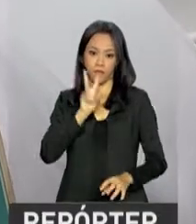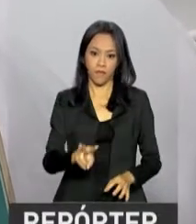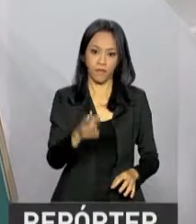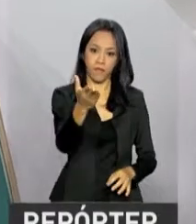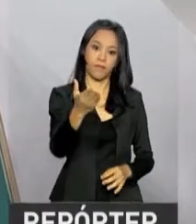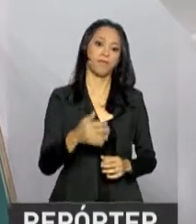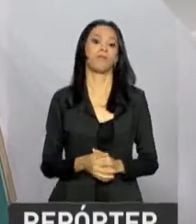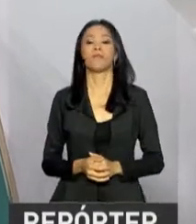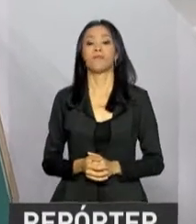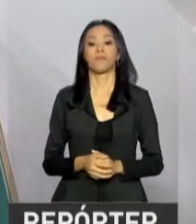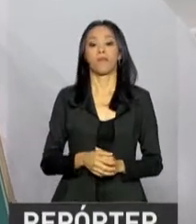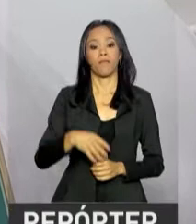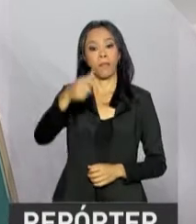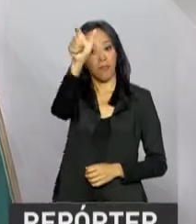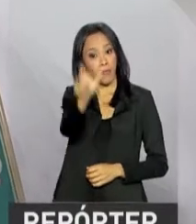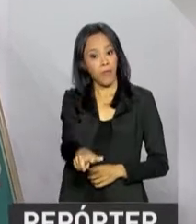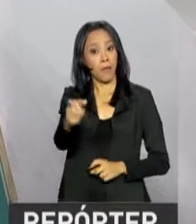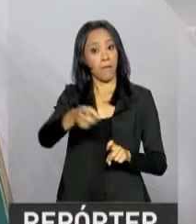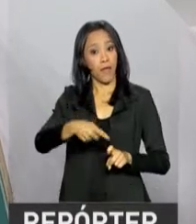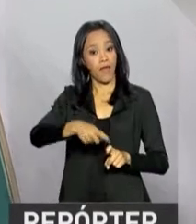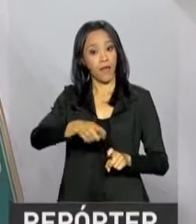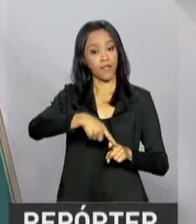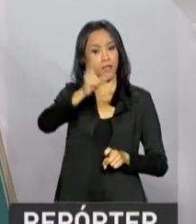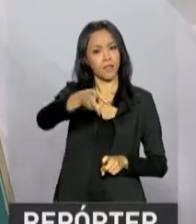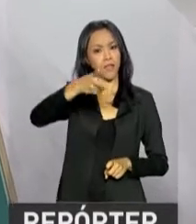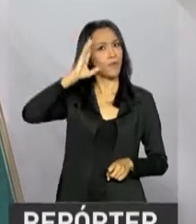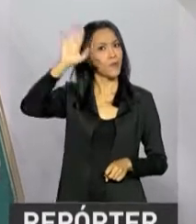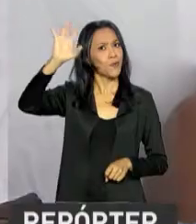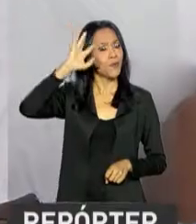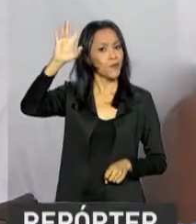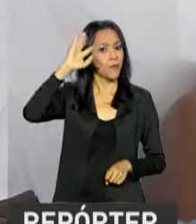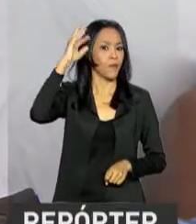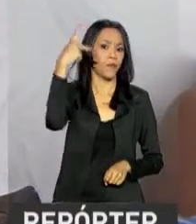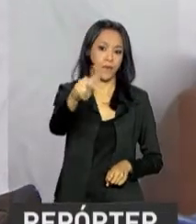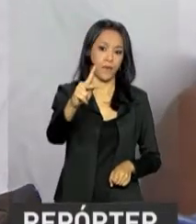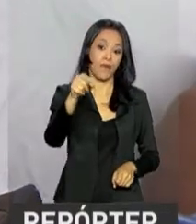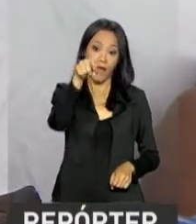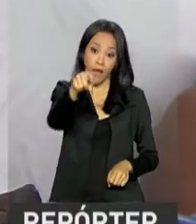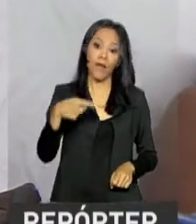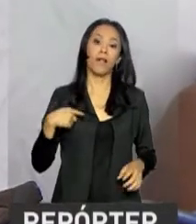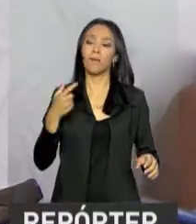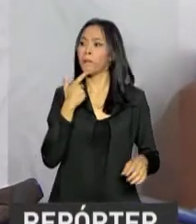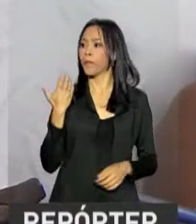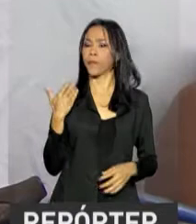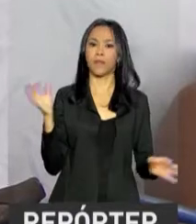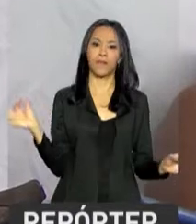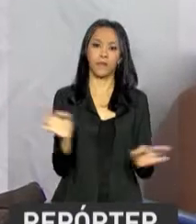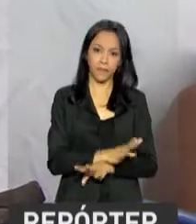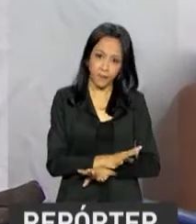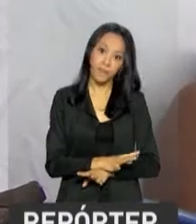ser médica sempre foi o sonho da lígia buena lousada ela concluiu há pouco tempo uma